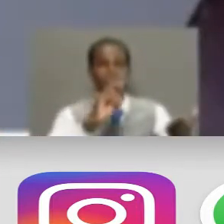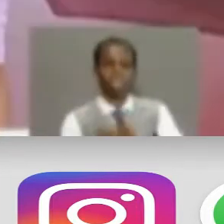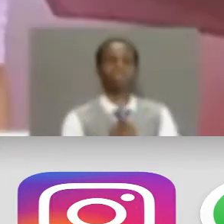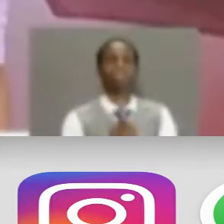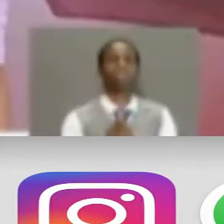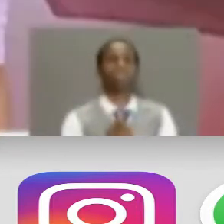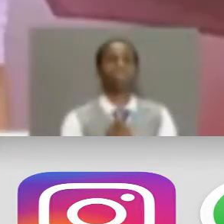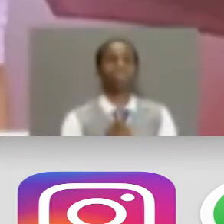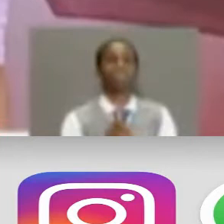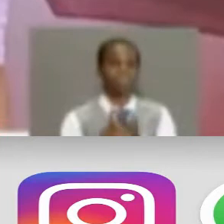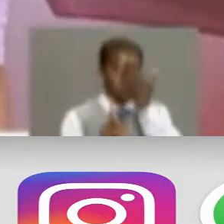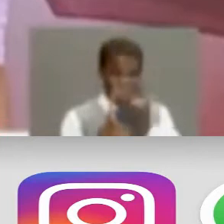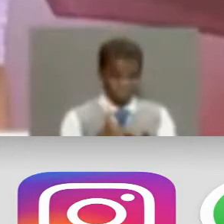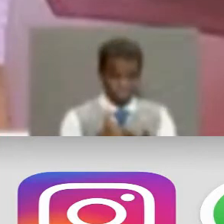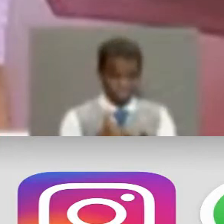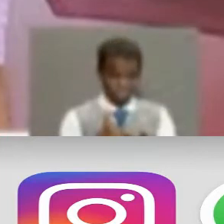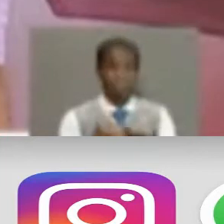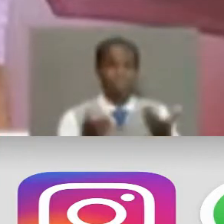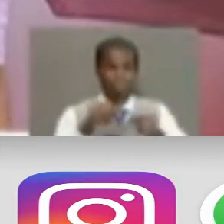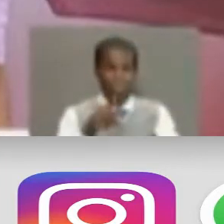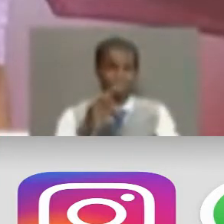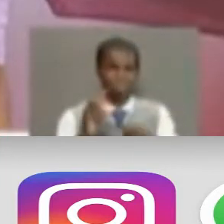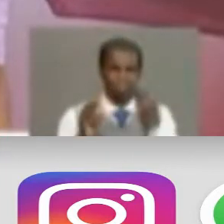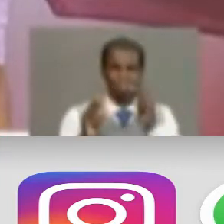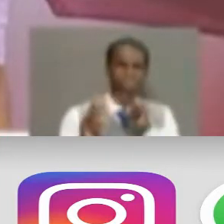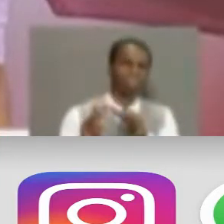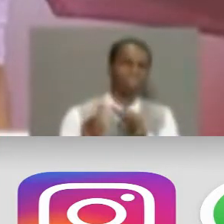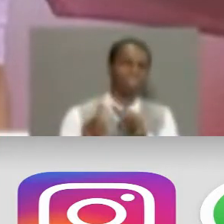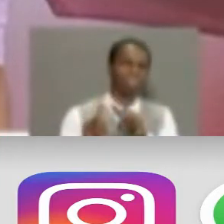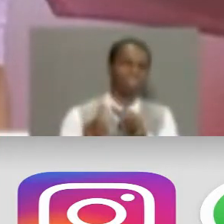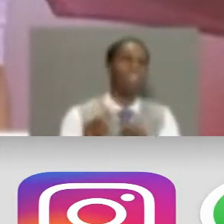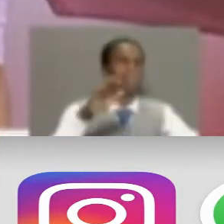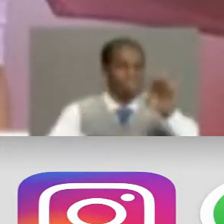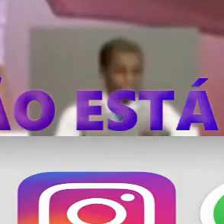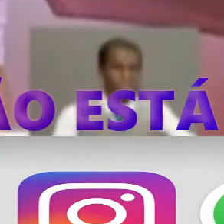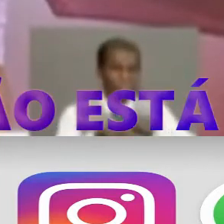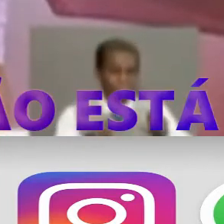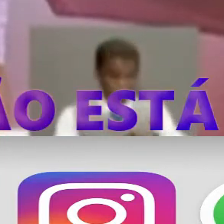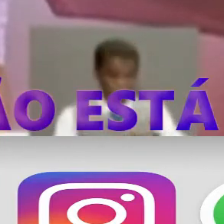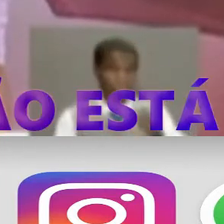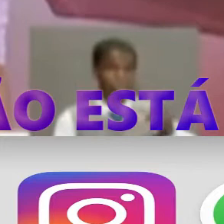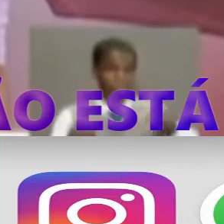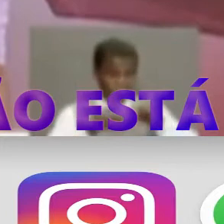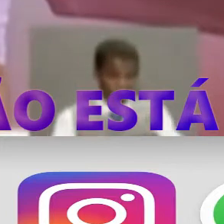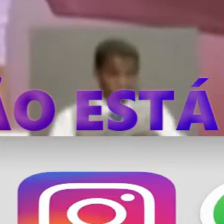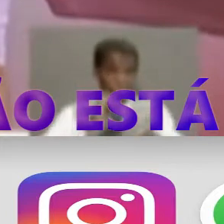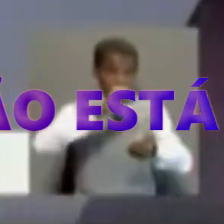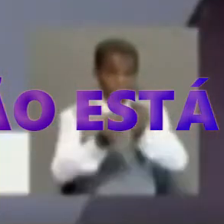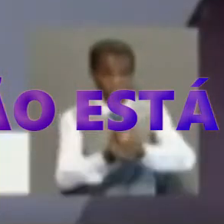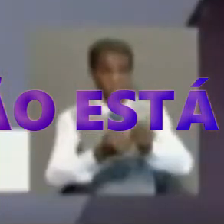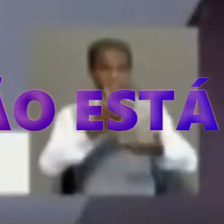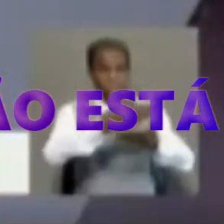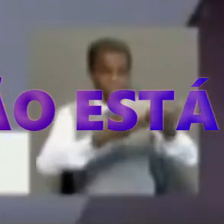timings, e se compreendermos que há aqui uma engenharia sofisticada na redação do acórdão para justificar